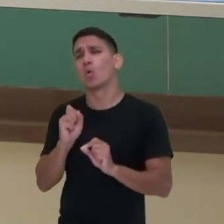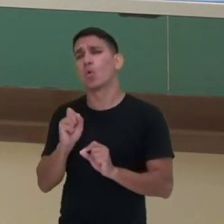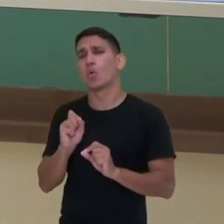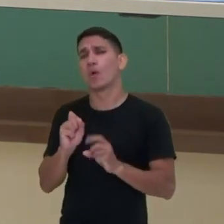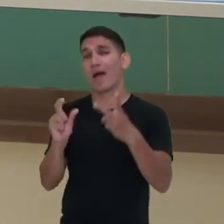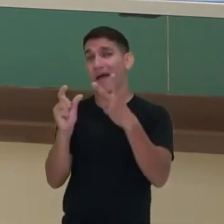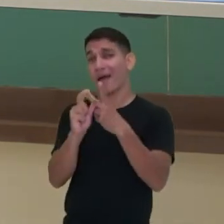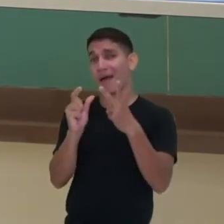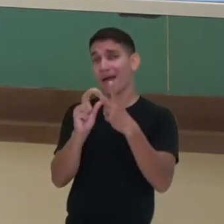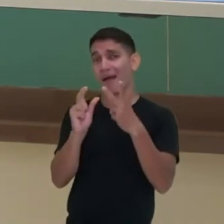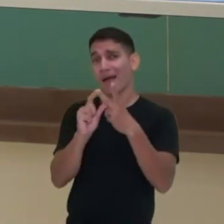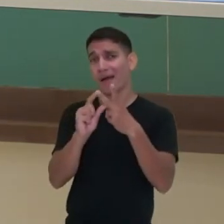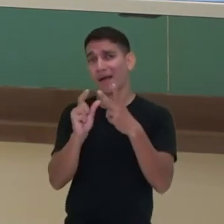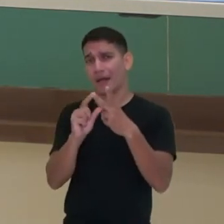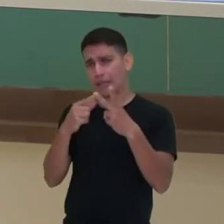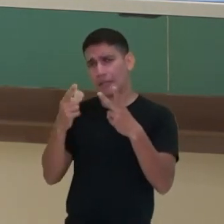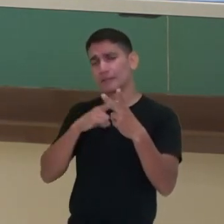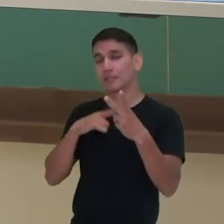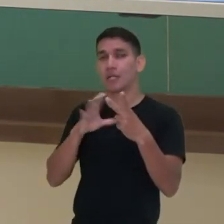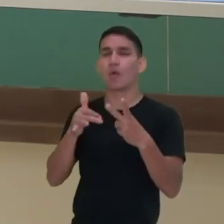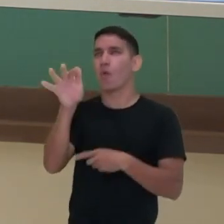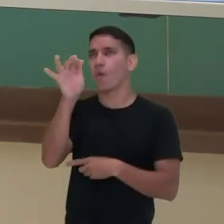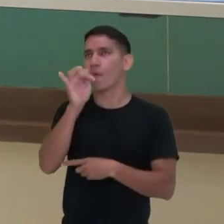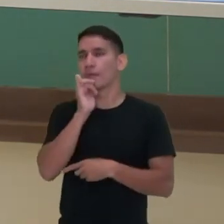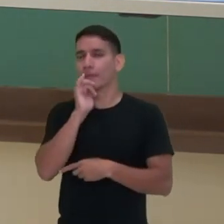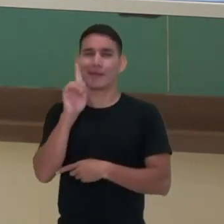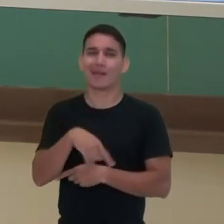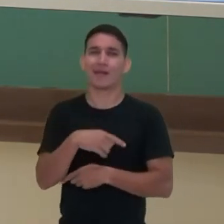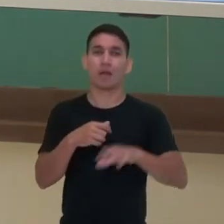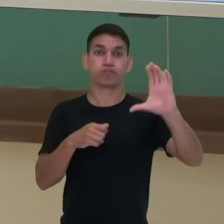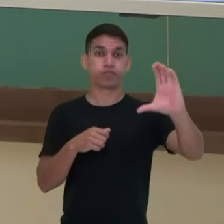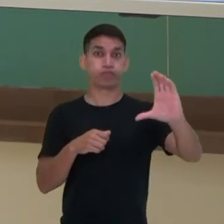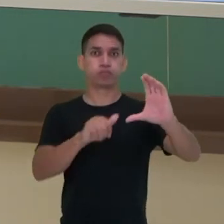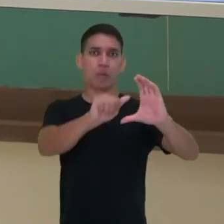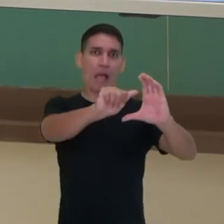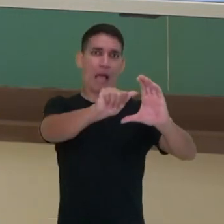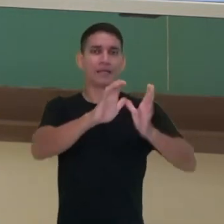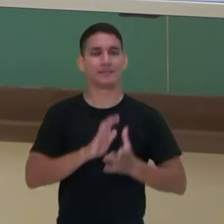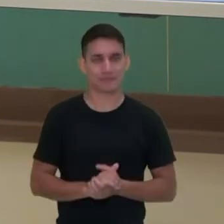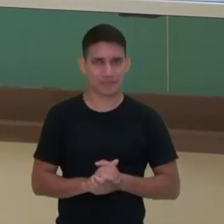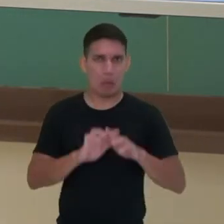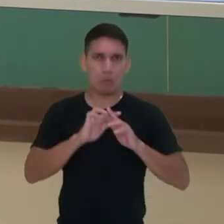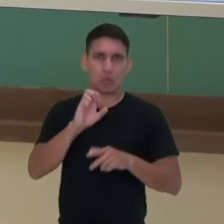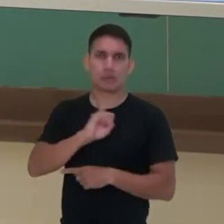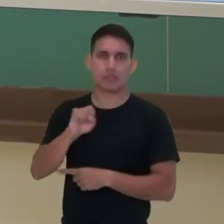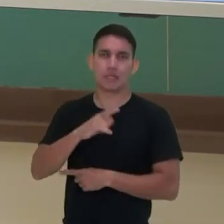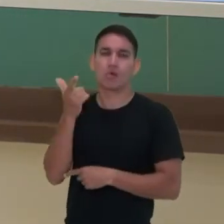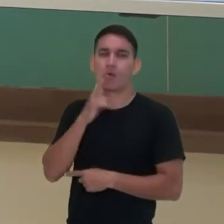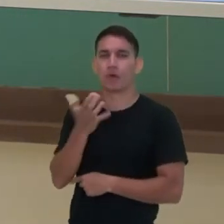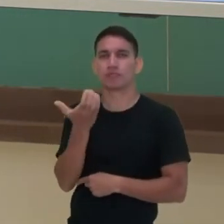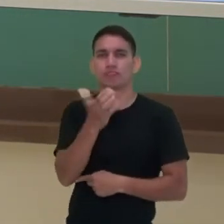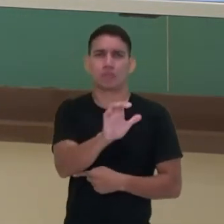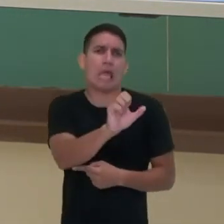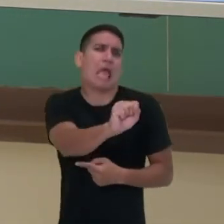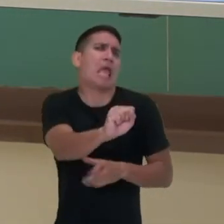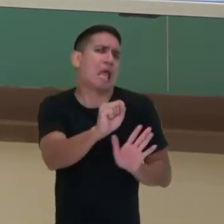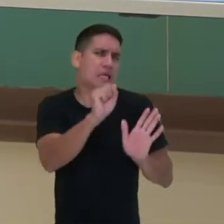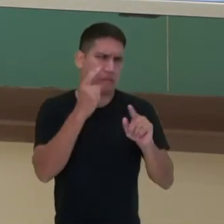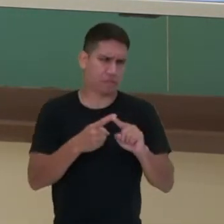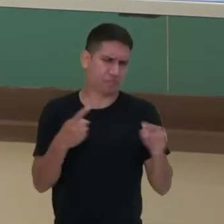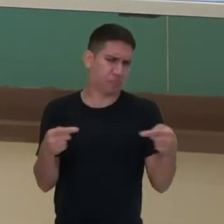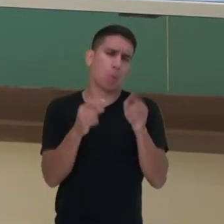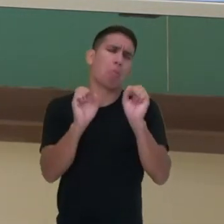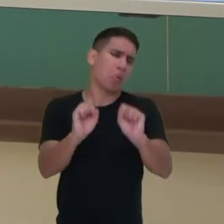dominante. Pelo menos vamos considerar lá um azão. Se você for calar do sardos da letra S, por exemplo, também você pode utilizar. Fica